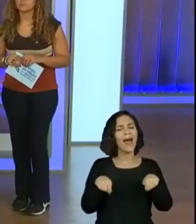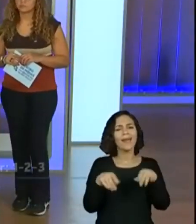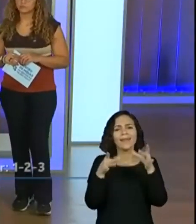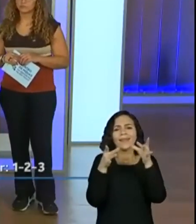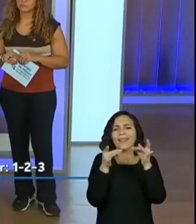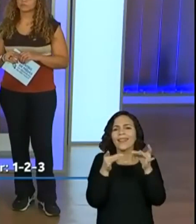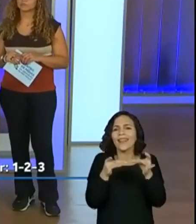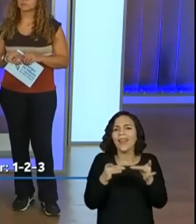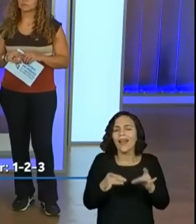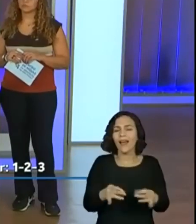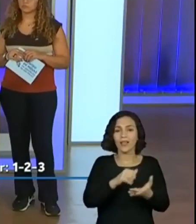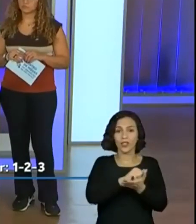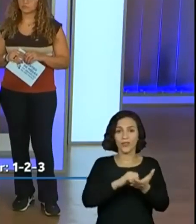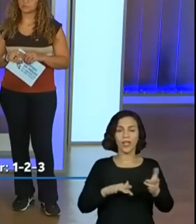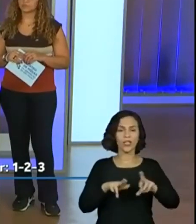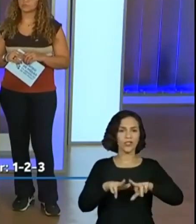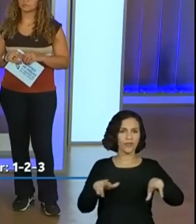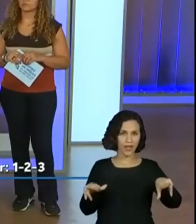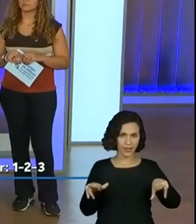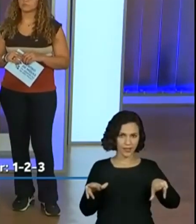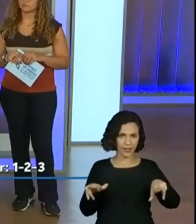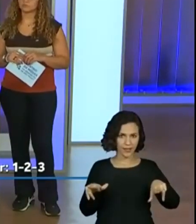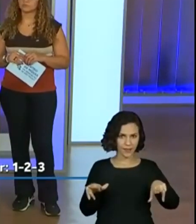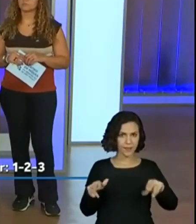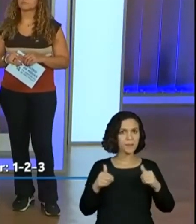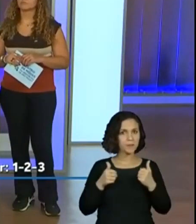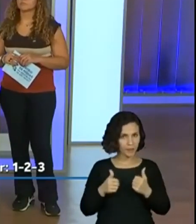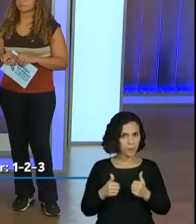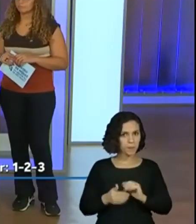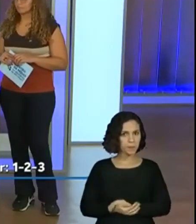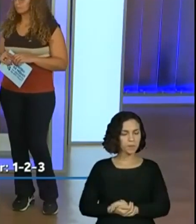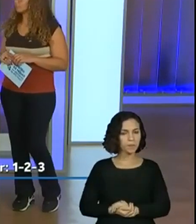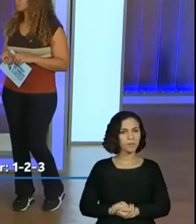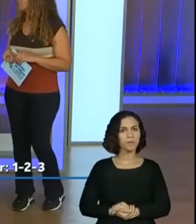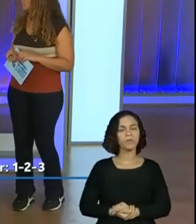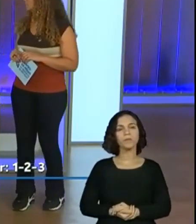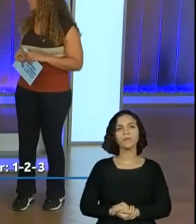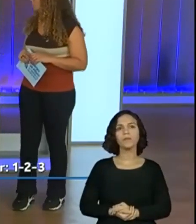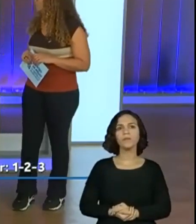várias atividades, como a gente já vem discutindo isso aqui, falando várias vezes, tá bom?